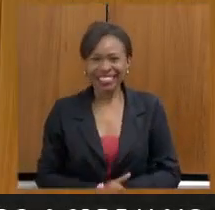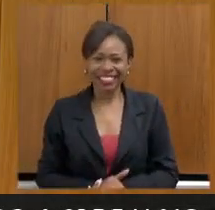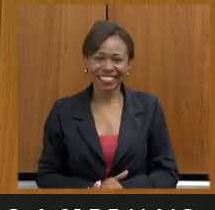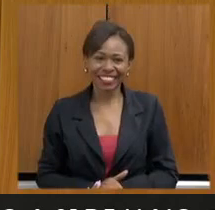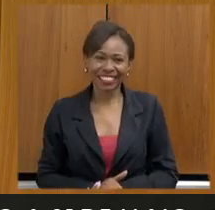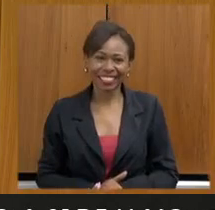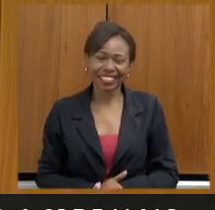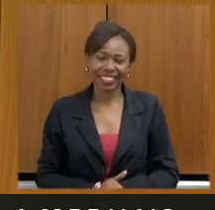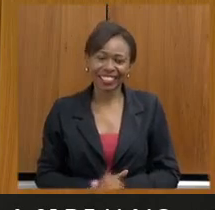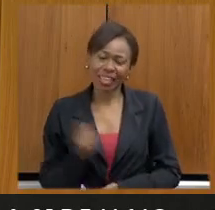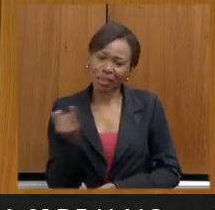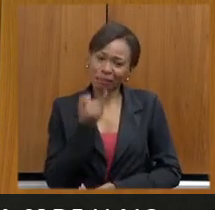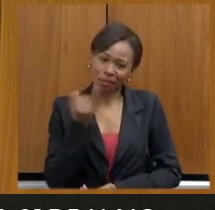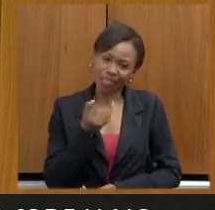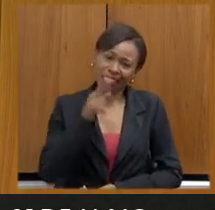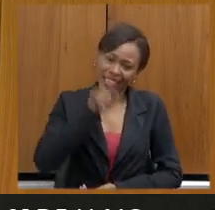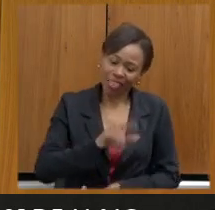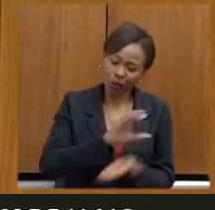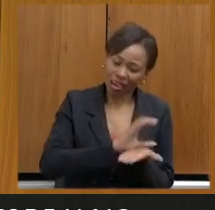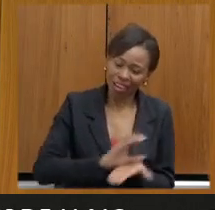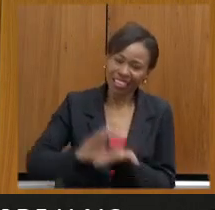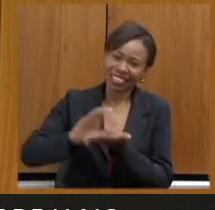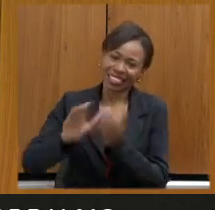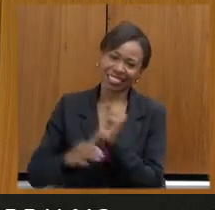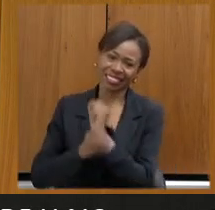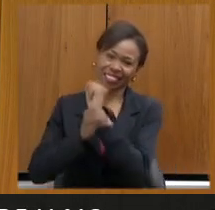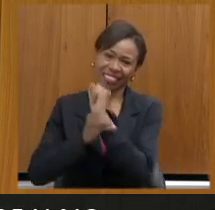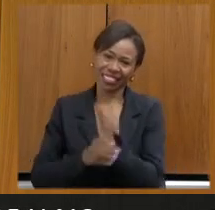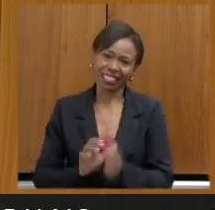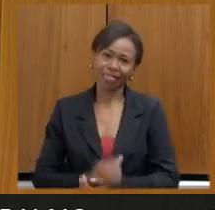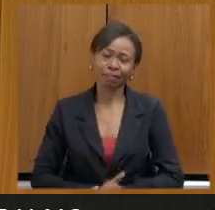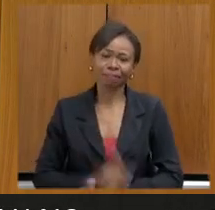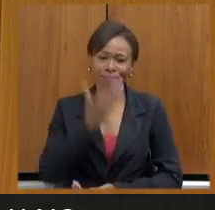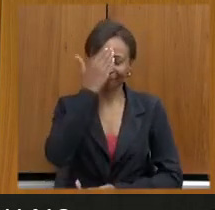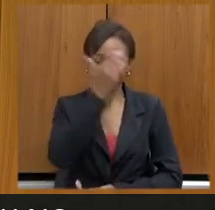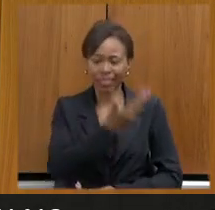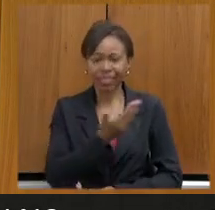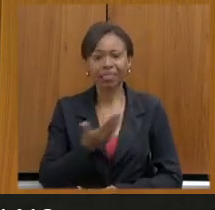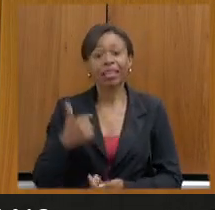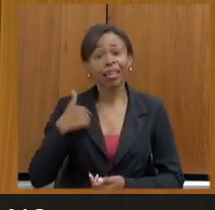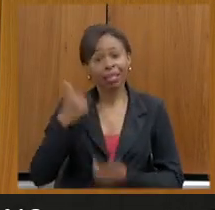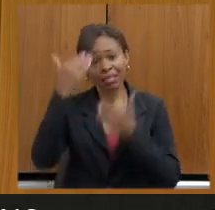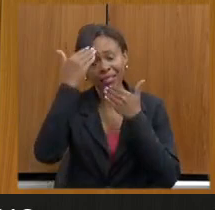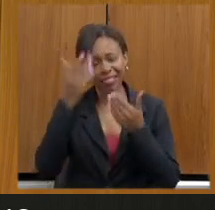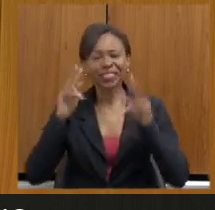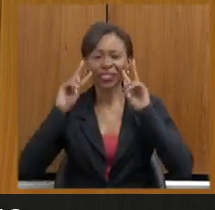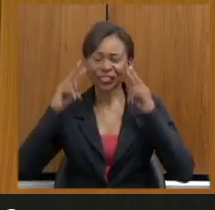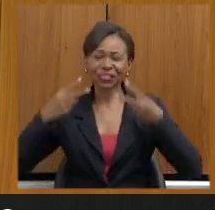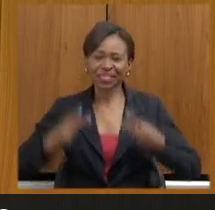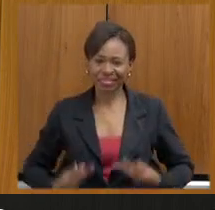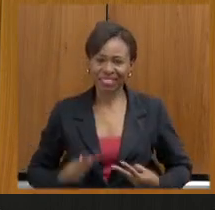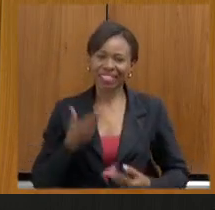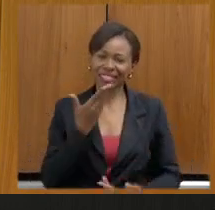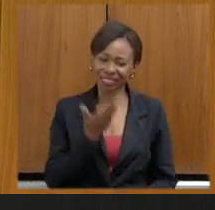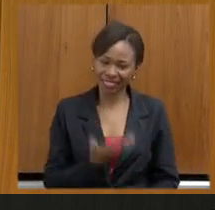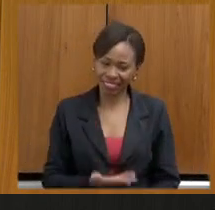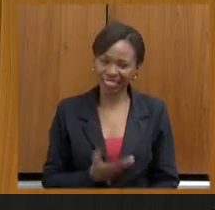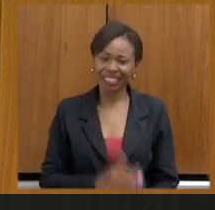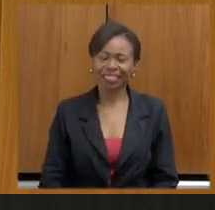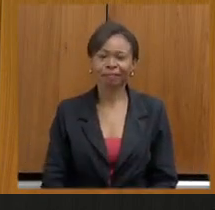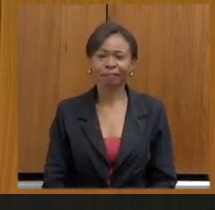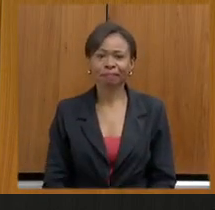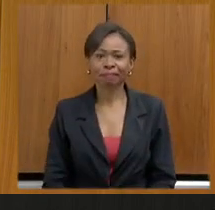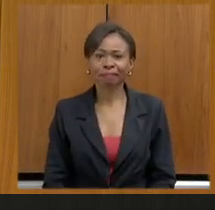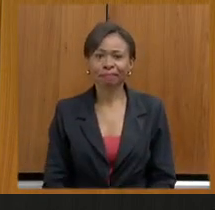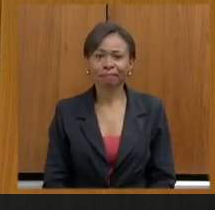bom até os recursos chegando a segurança porque Muito obrigado Eu que agradeço o reconhecimento e vossa excelência né Acho